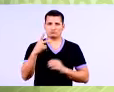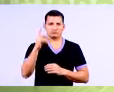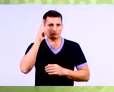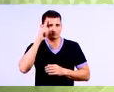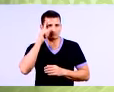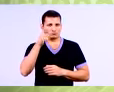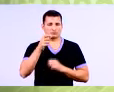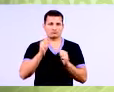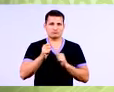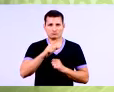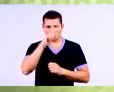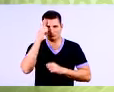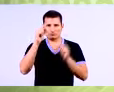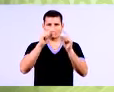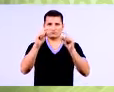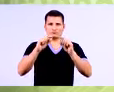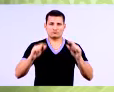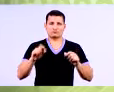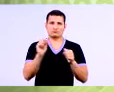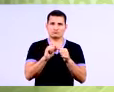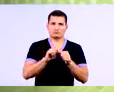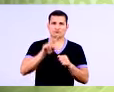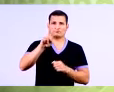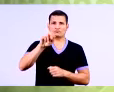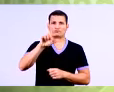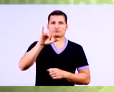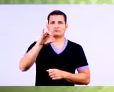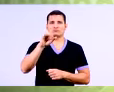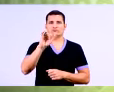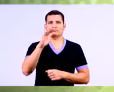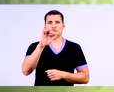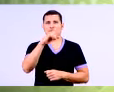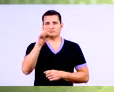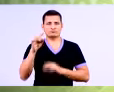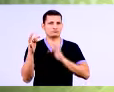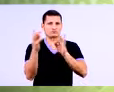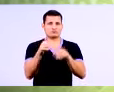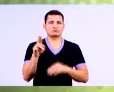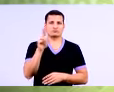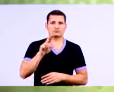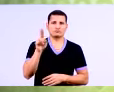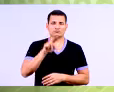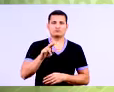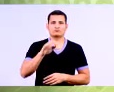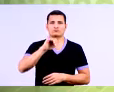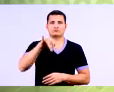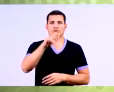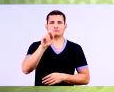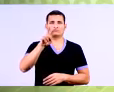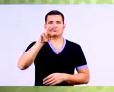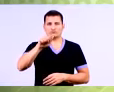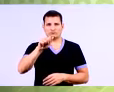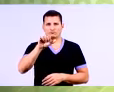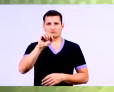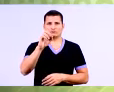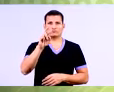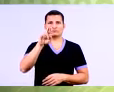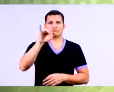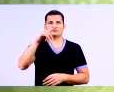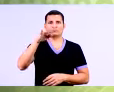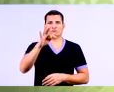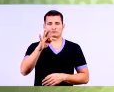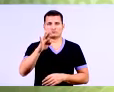Você pode criar formulários, fazer validação, tudo utilizando JavaScript. Eu vou mostrar nas outras aulas que existem